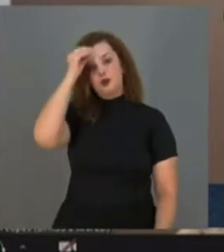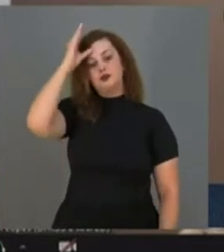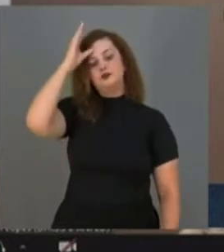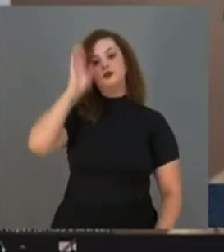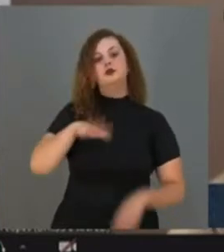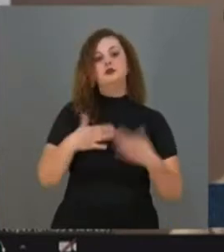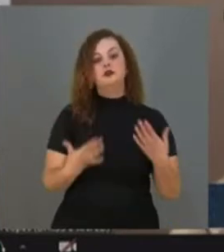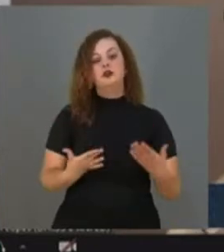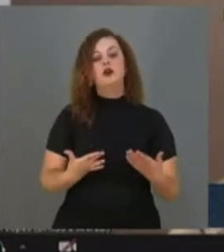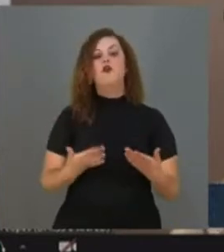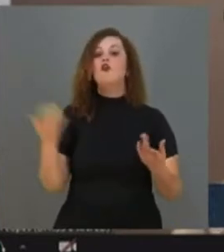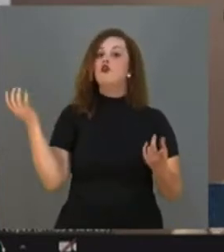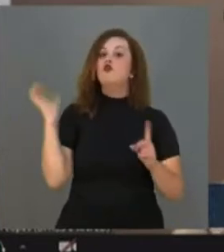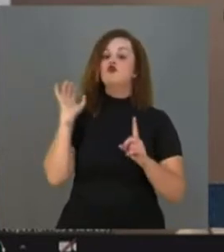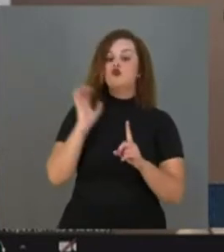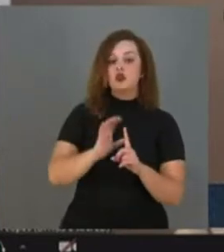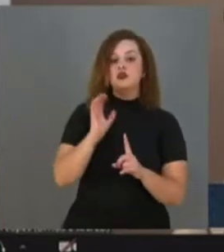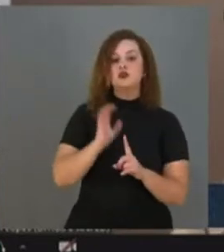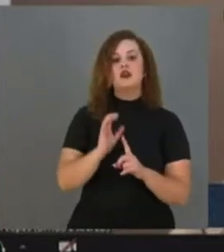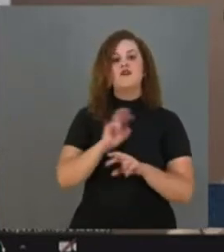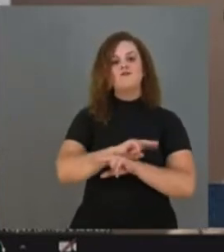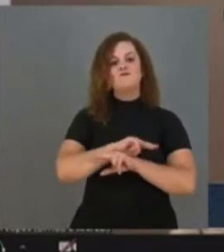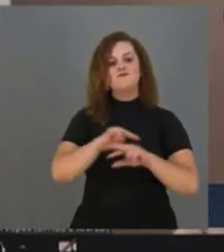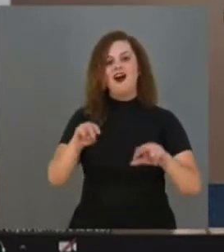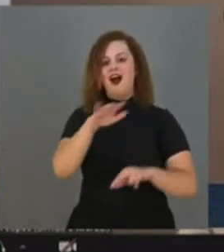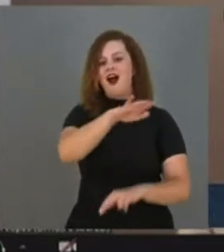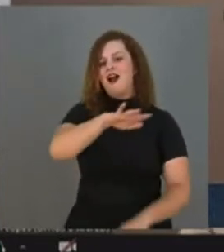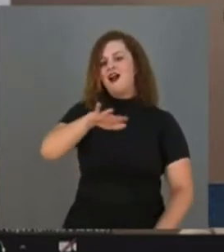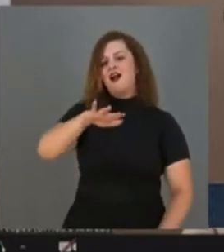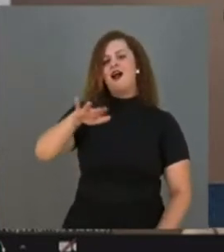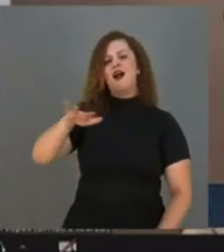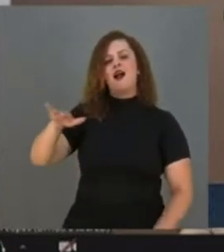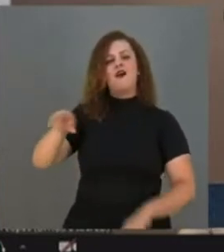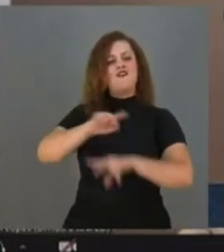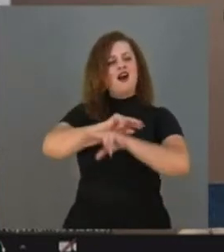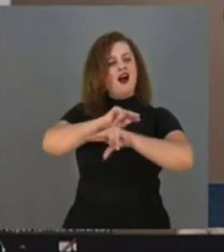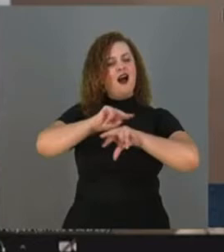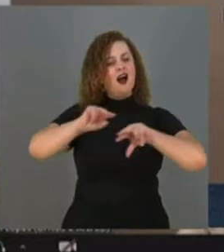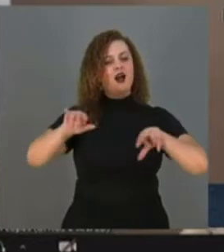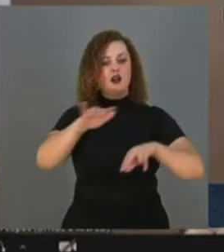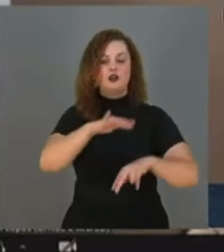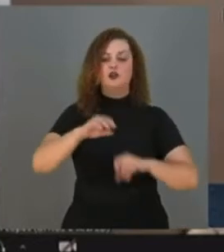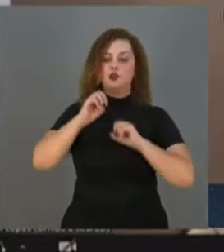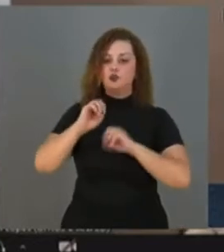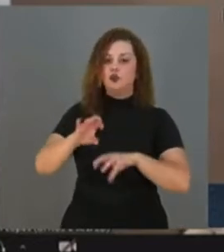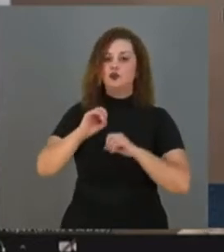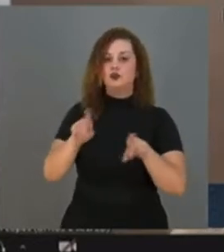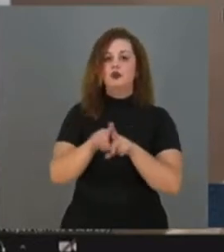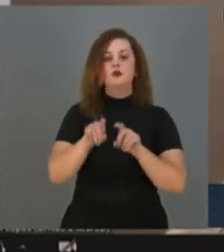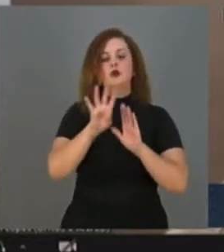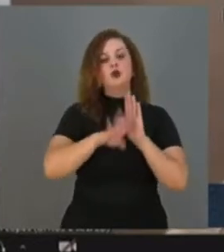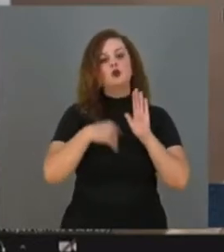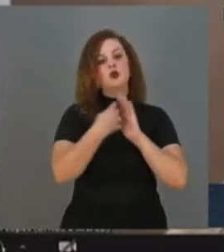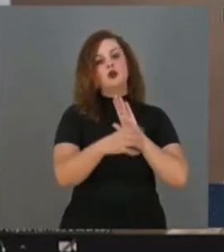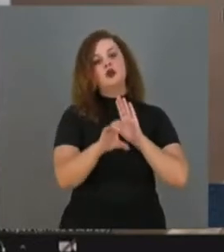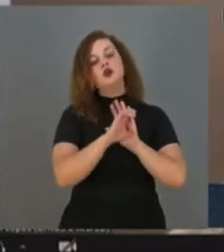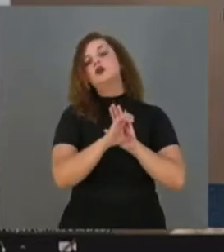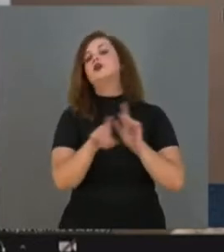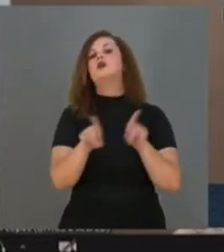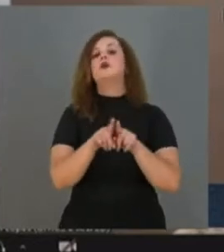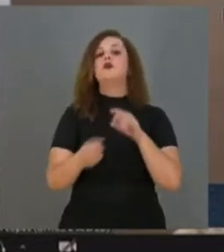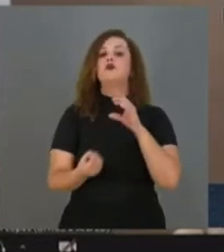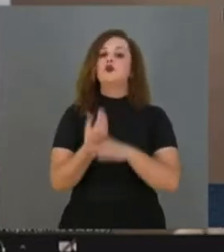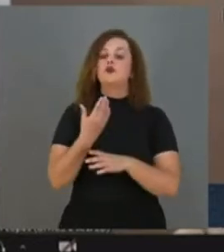com que então interfira em diversas outras áreas relacionadas ao campo da educação, como o currículo, a formação de